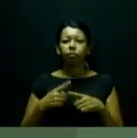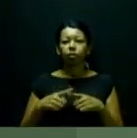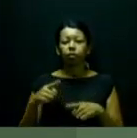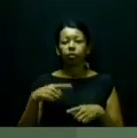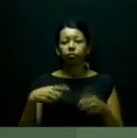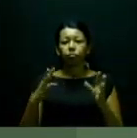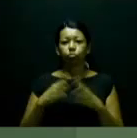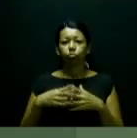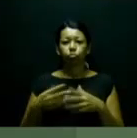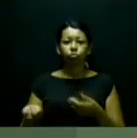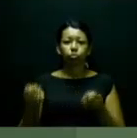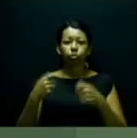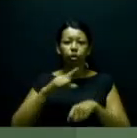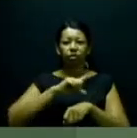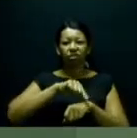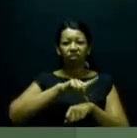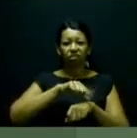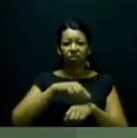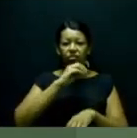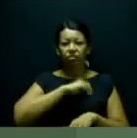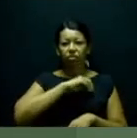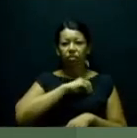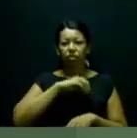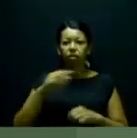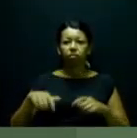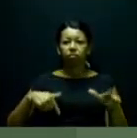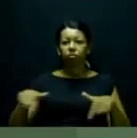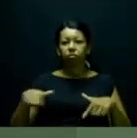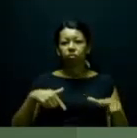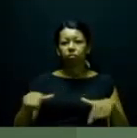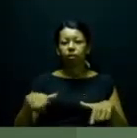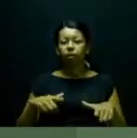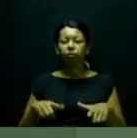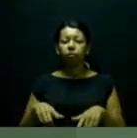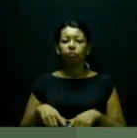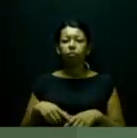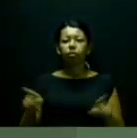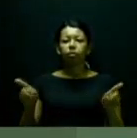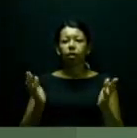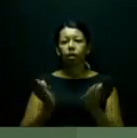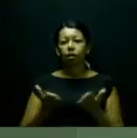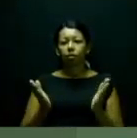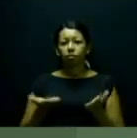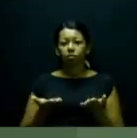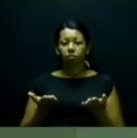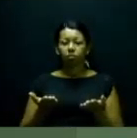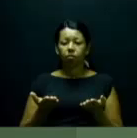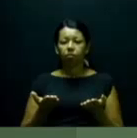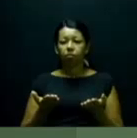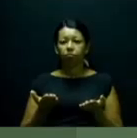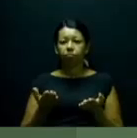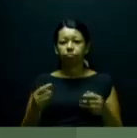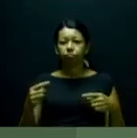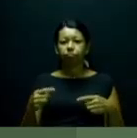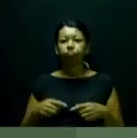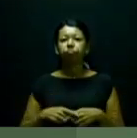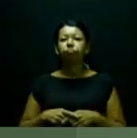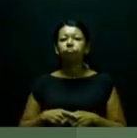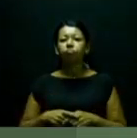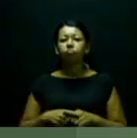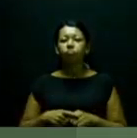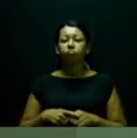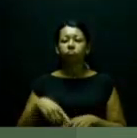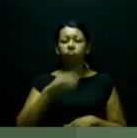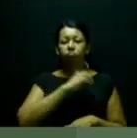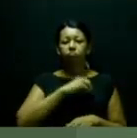prejudicado, ainda continua atrasando salário dos funcionários. A questão agora do acordo salarial,